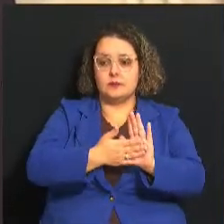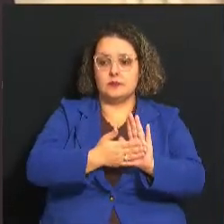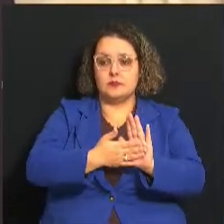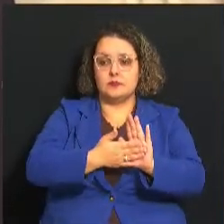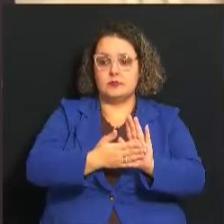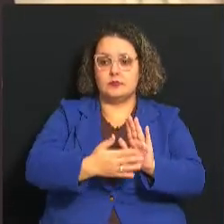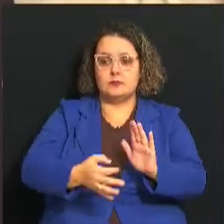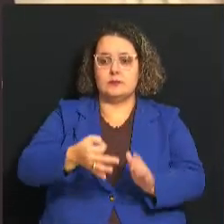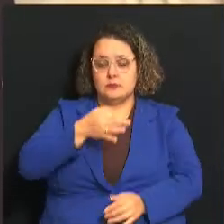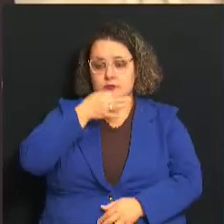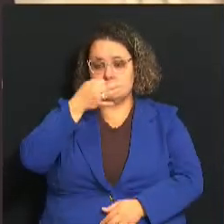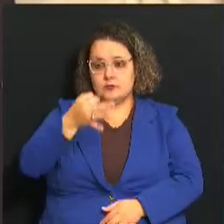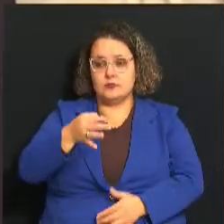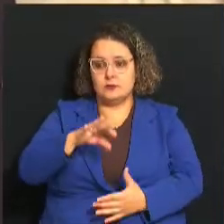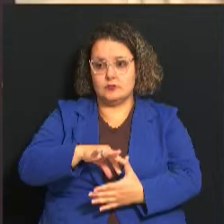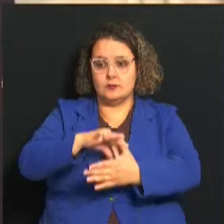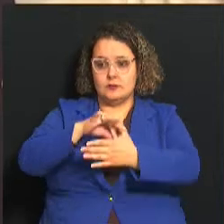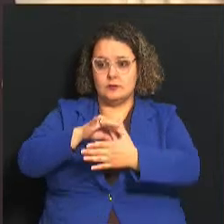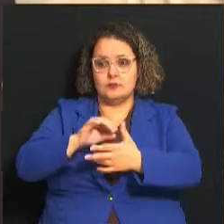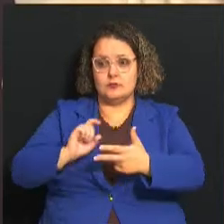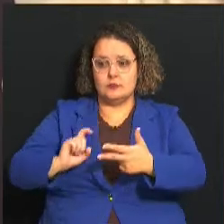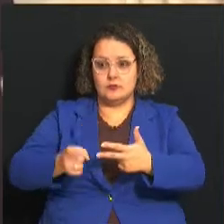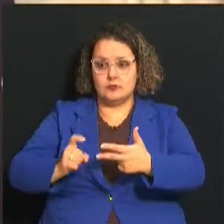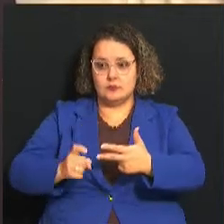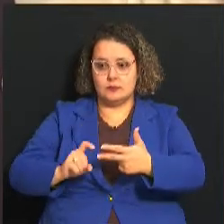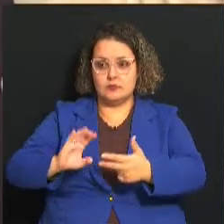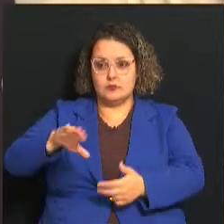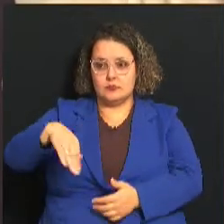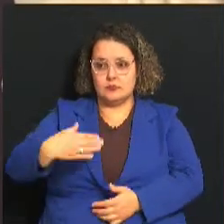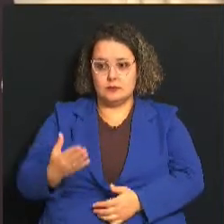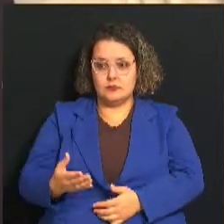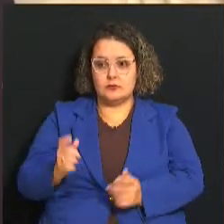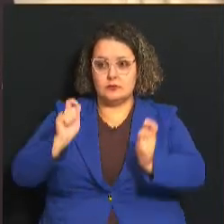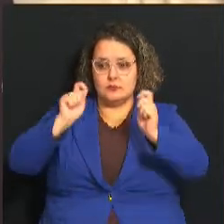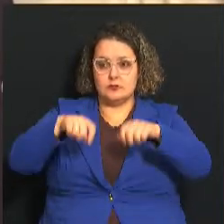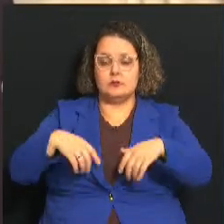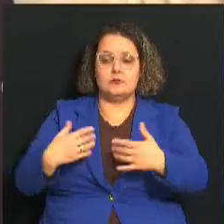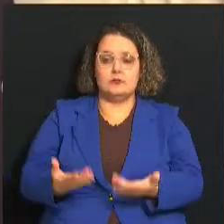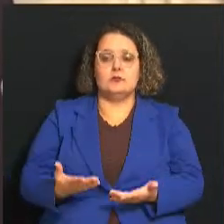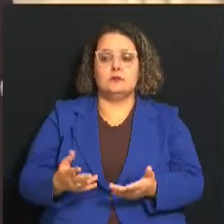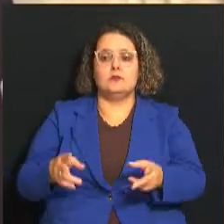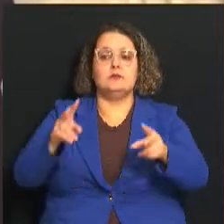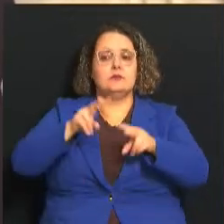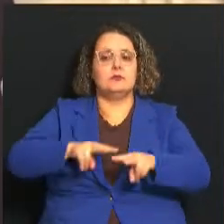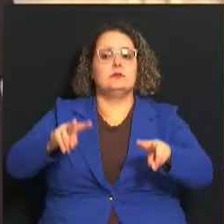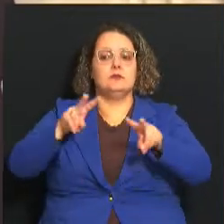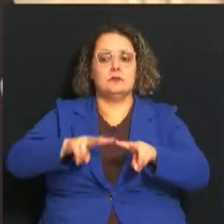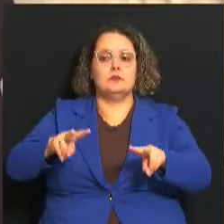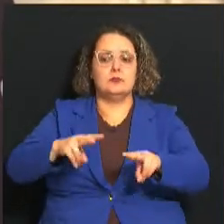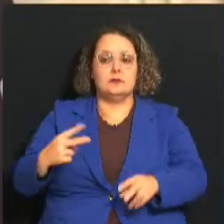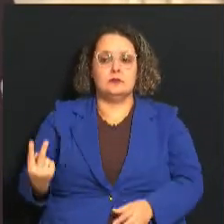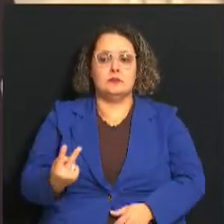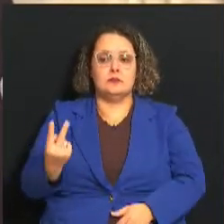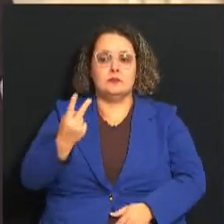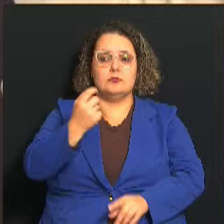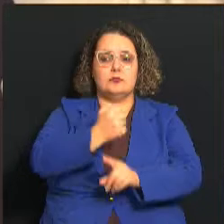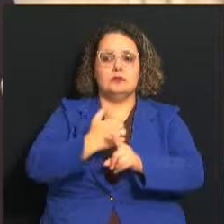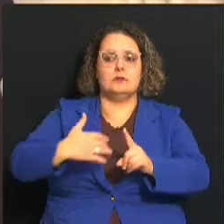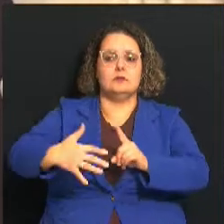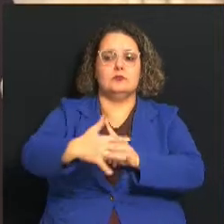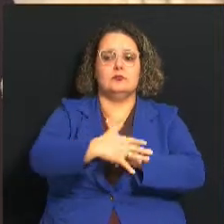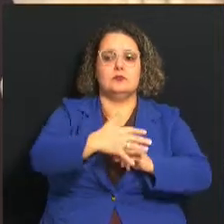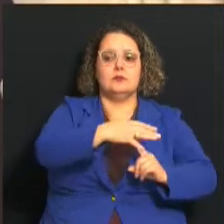sugeri-las ao chefe do Executivo quando de sua competência que visem a valorização socioambiental de